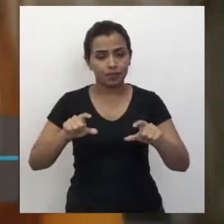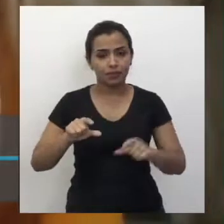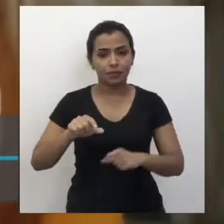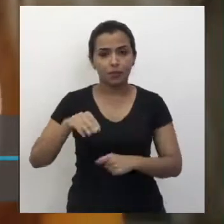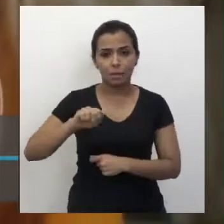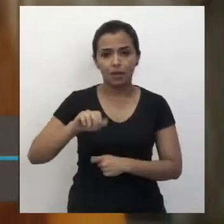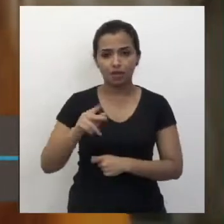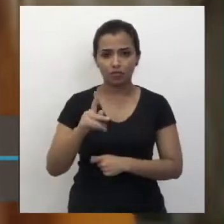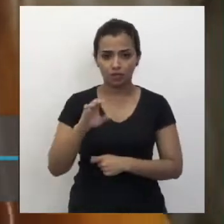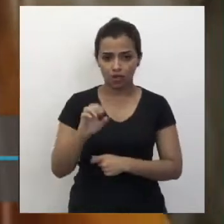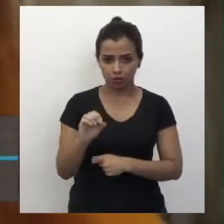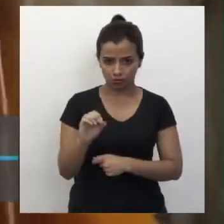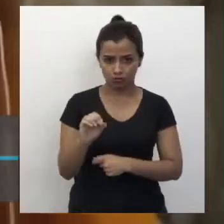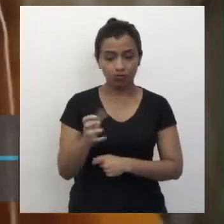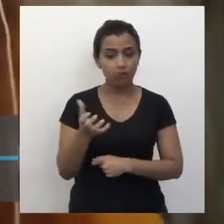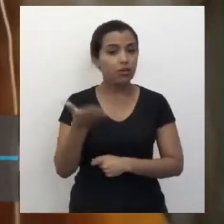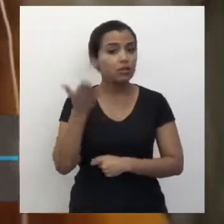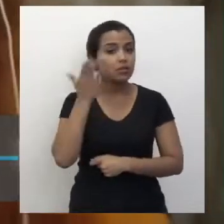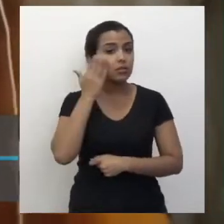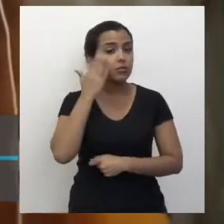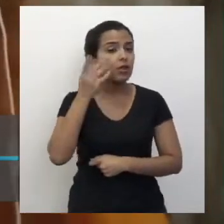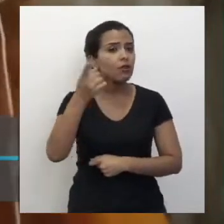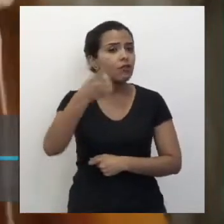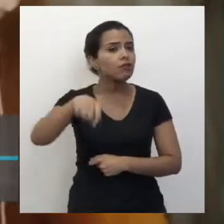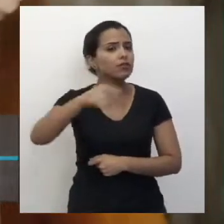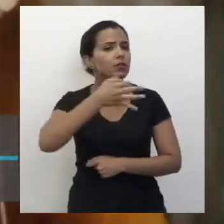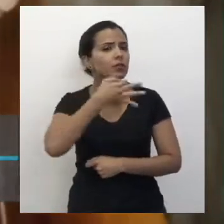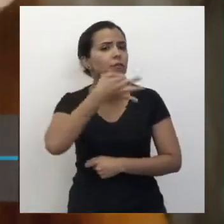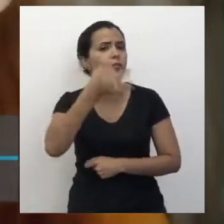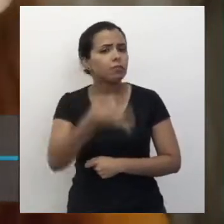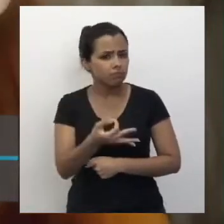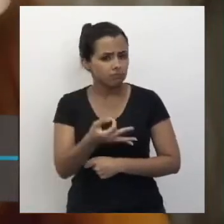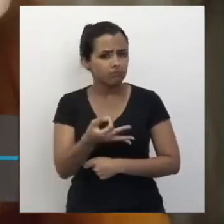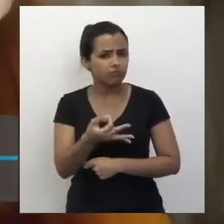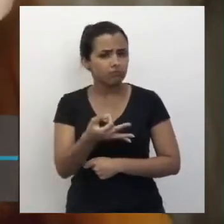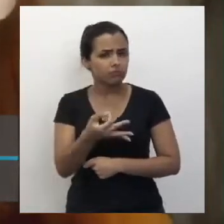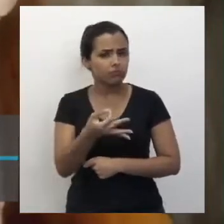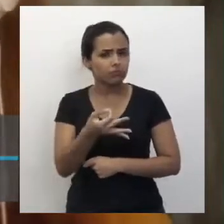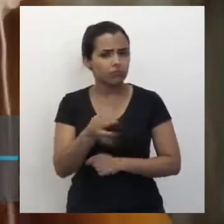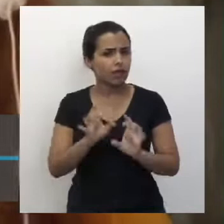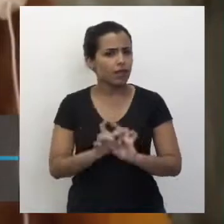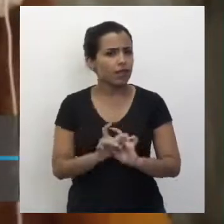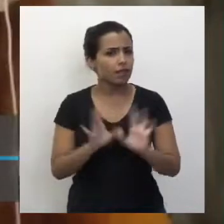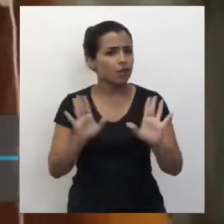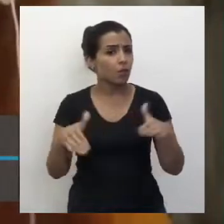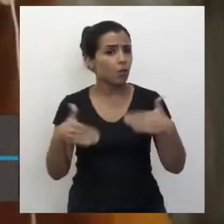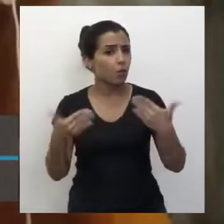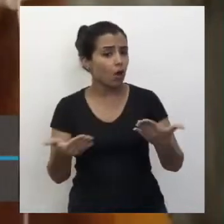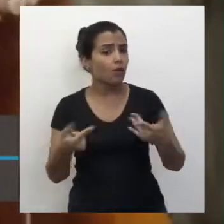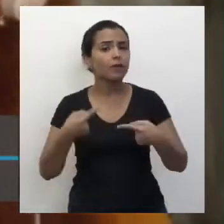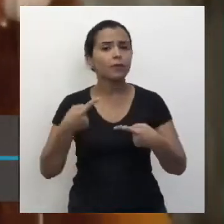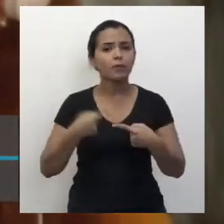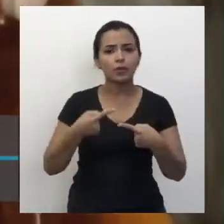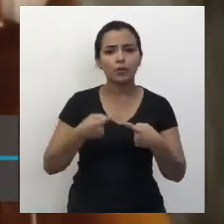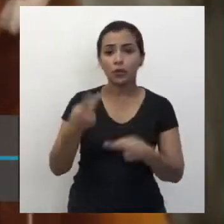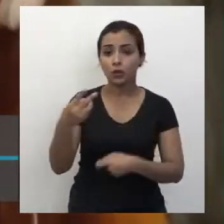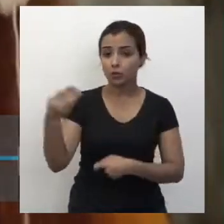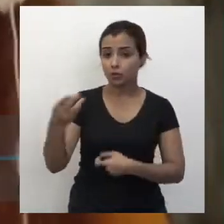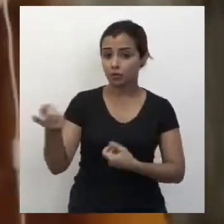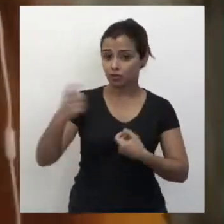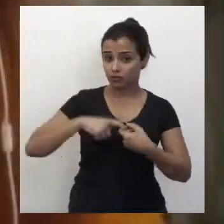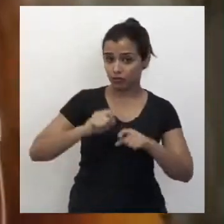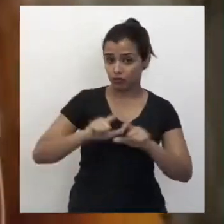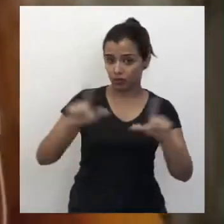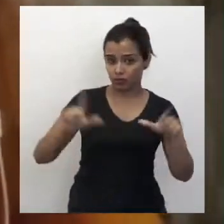Assis. Queria saber o que é que vocês acham. Que concepção de liberdade é essa e por quê? 2 minutinhos, vamos